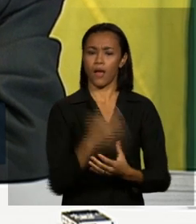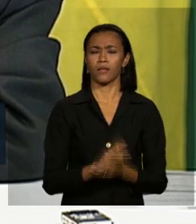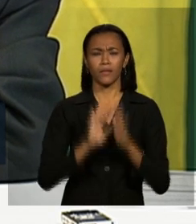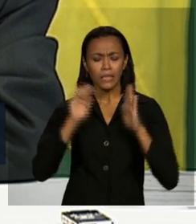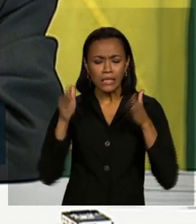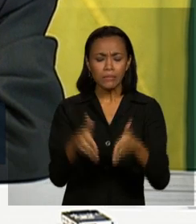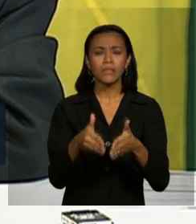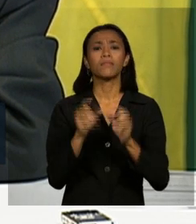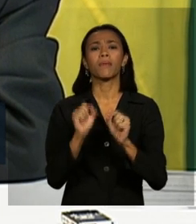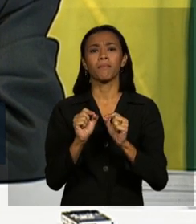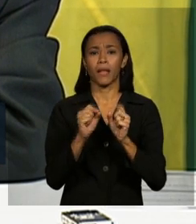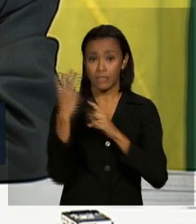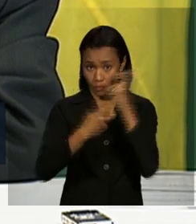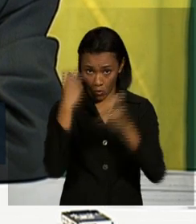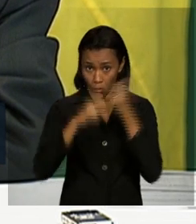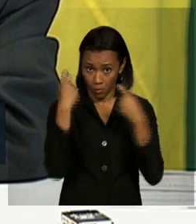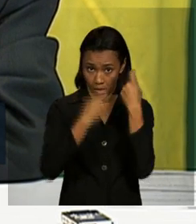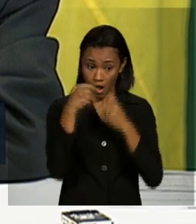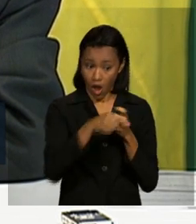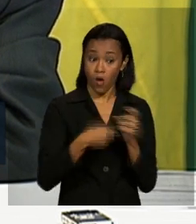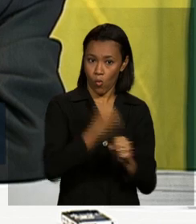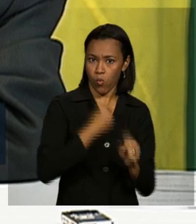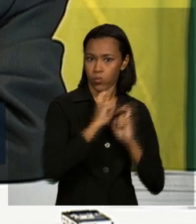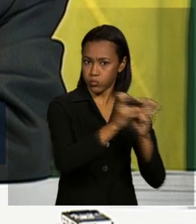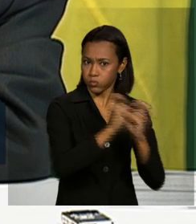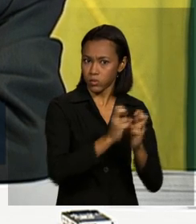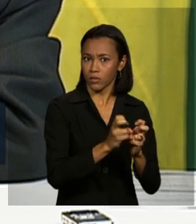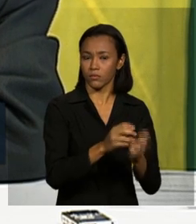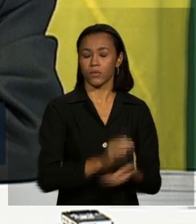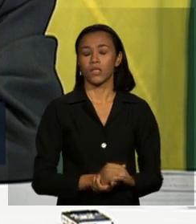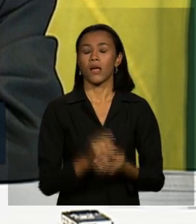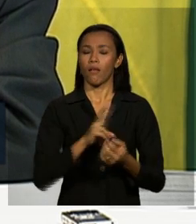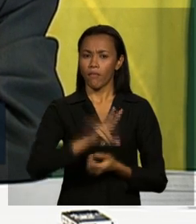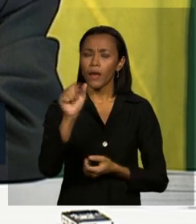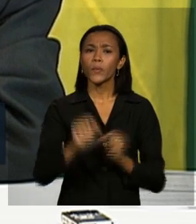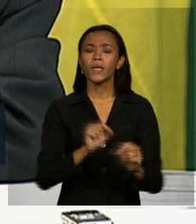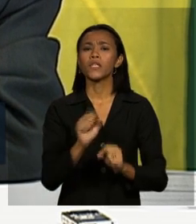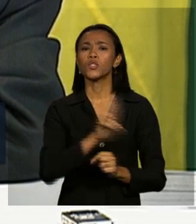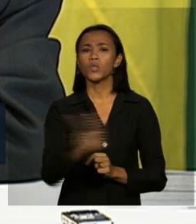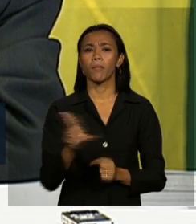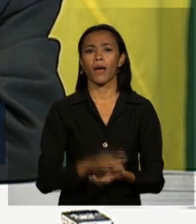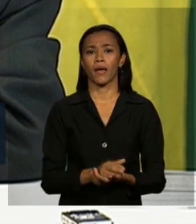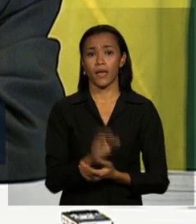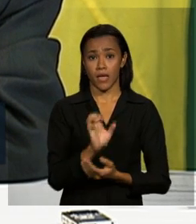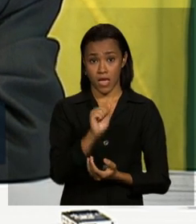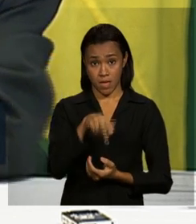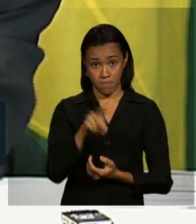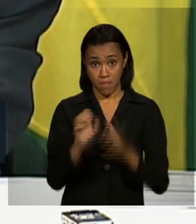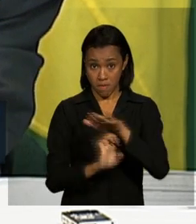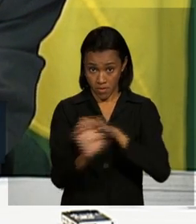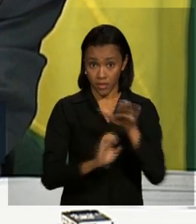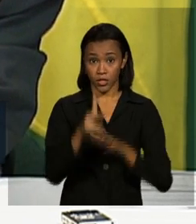especificamente para tratar do trem pela sua transformação não é ela passa a se chamar empresa de planejamento e